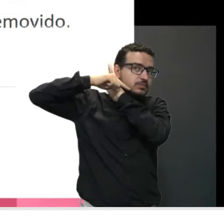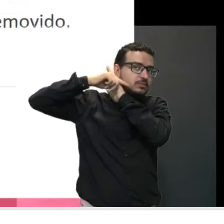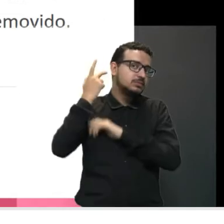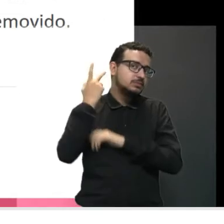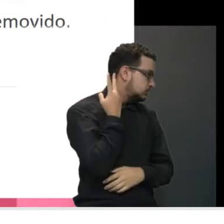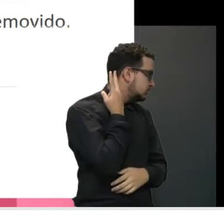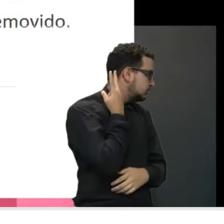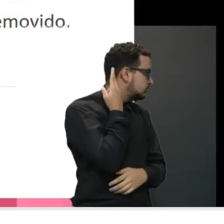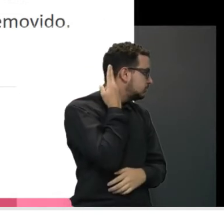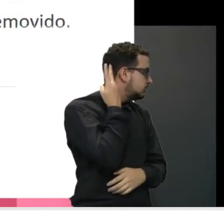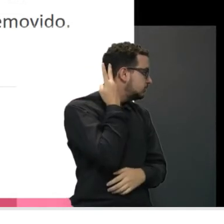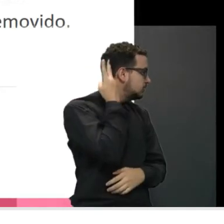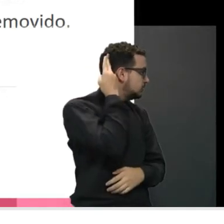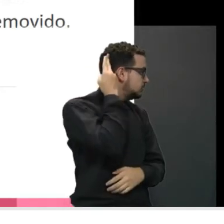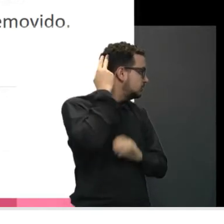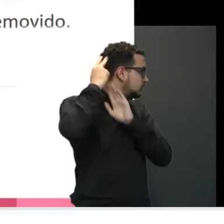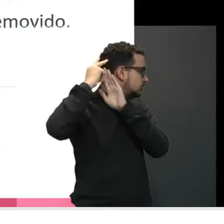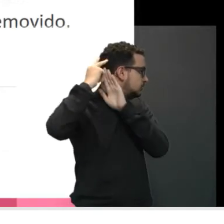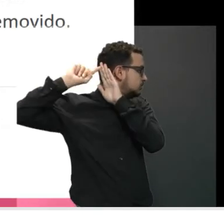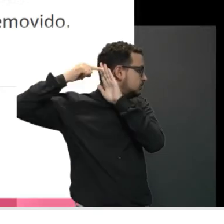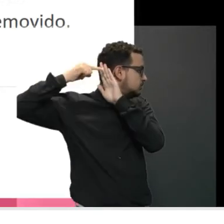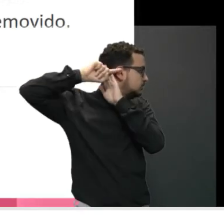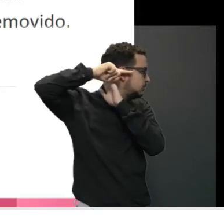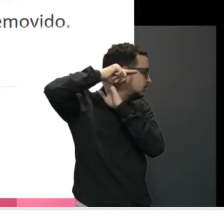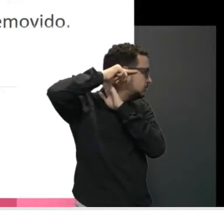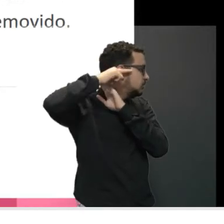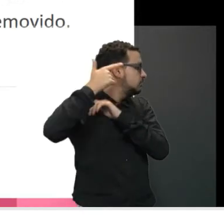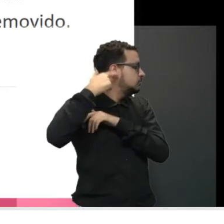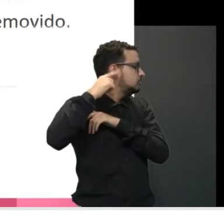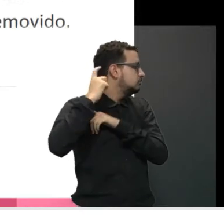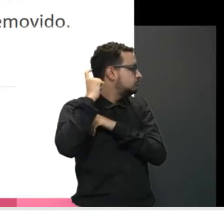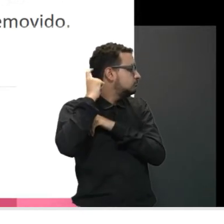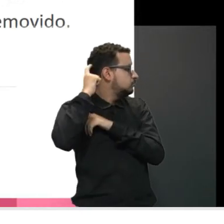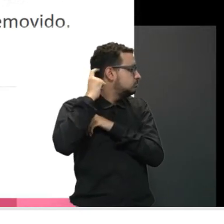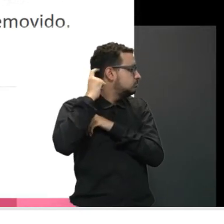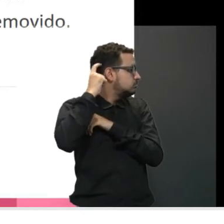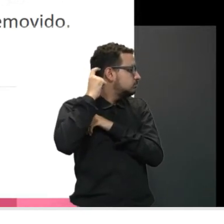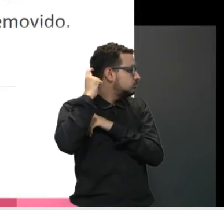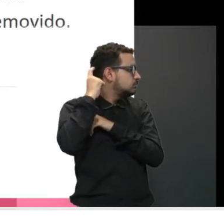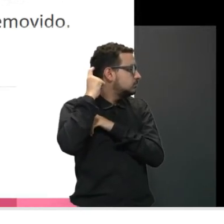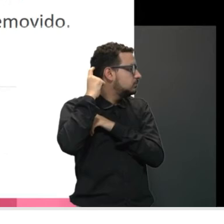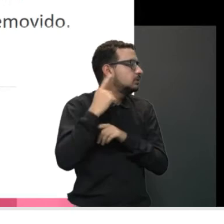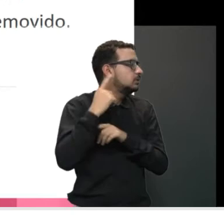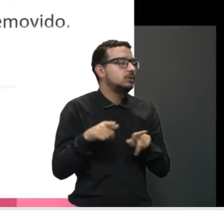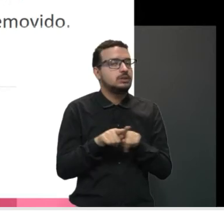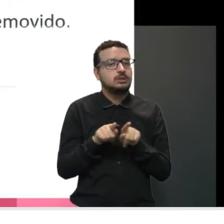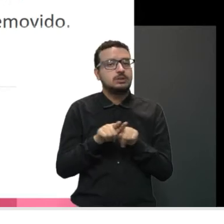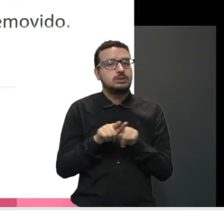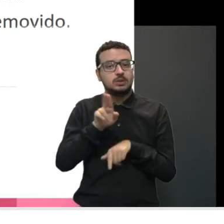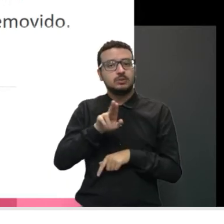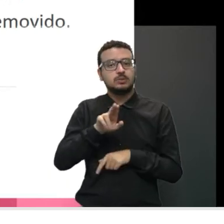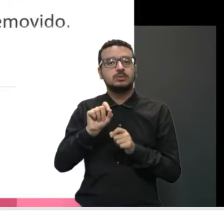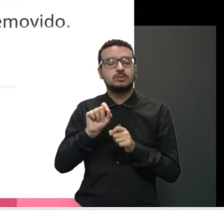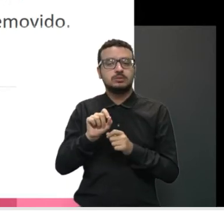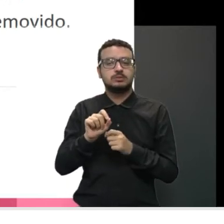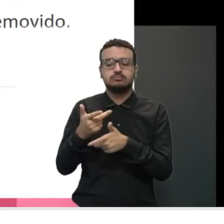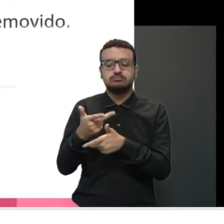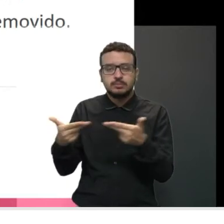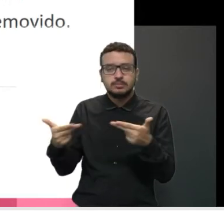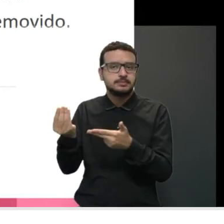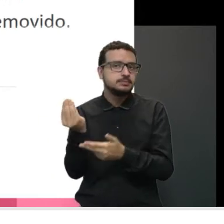vai utilizar também este aparelho, não é? E este receptor, que é como se fosse um ímã, certo?